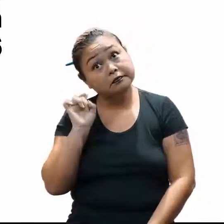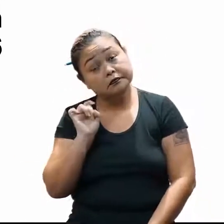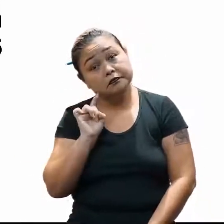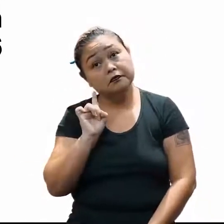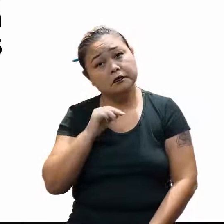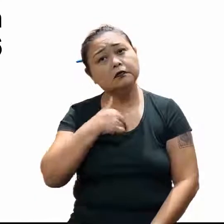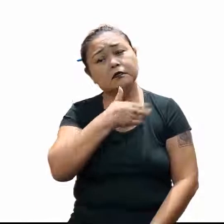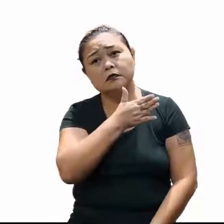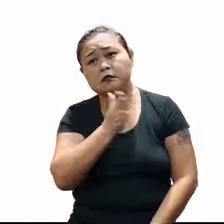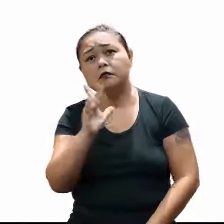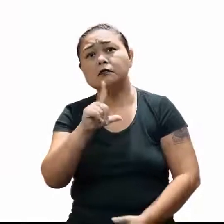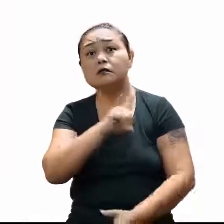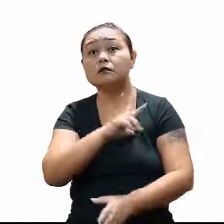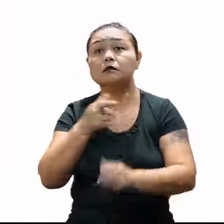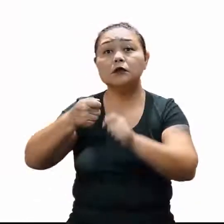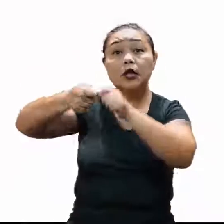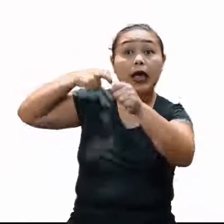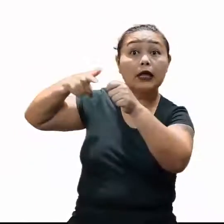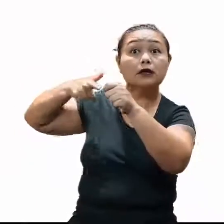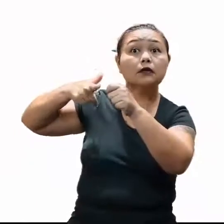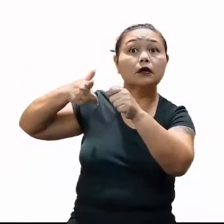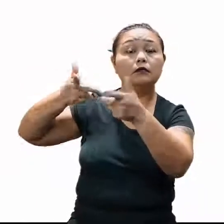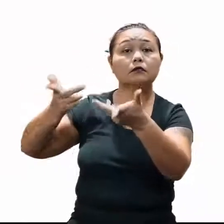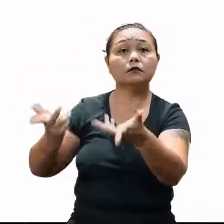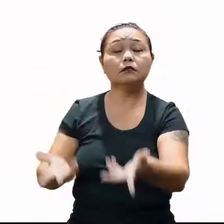No meio do caminho também eles tinham que caçar.